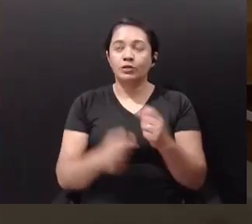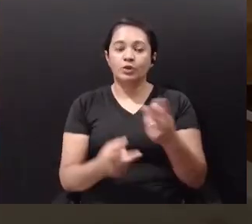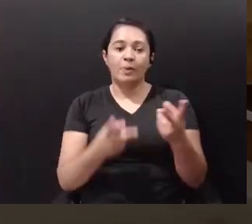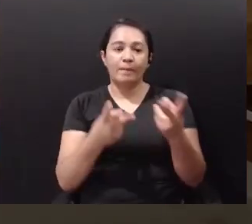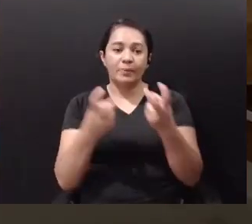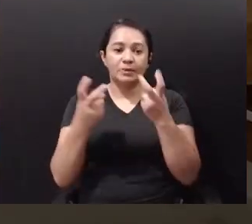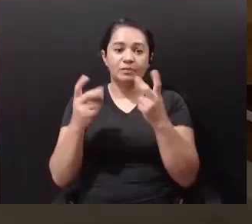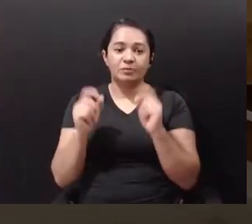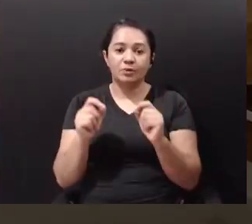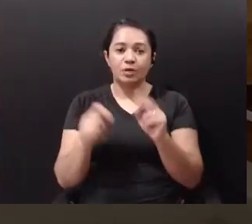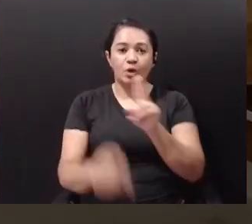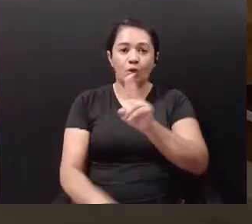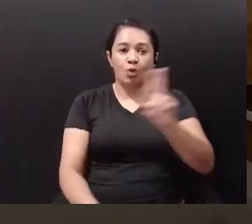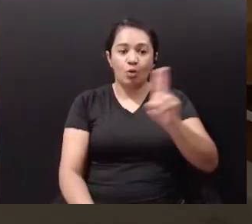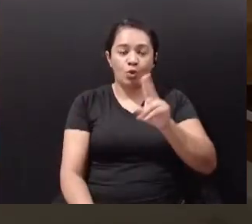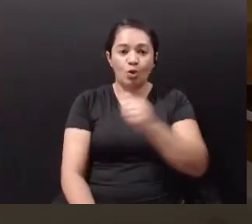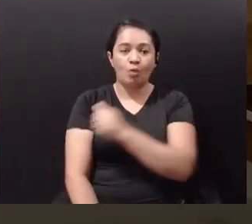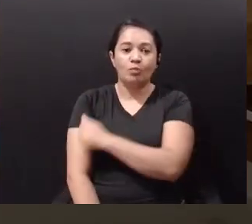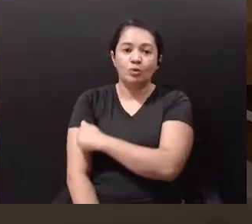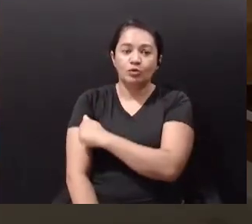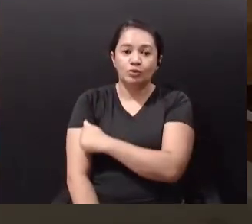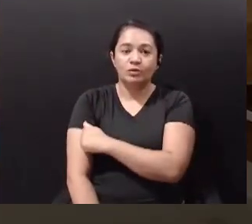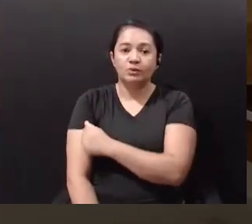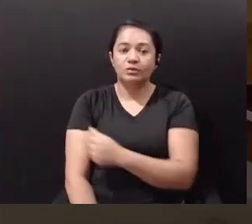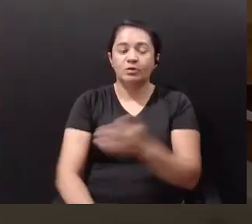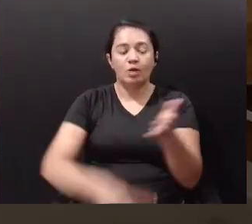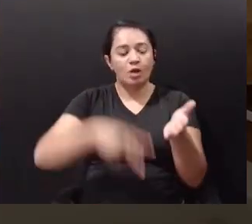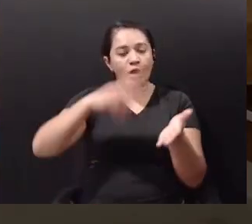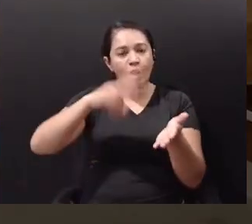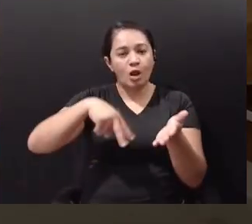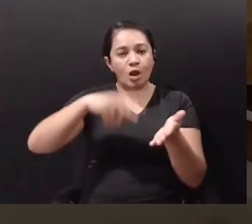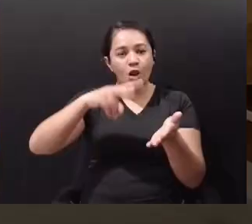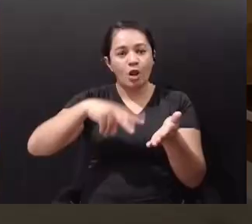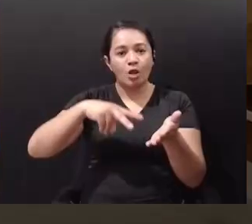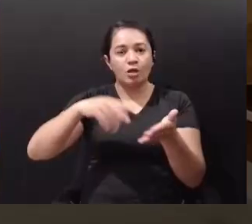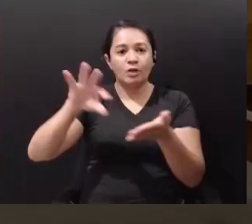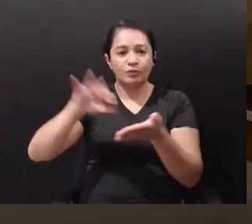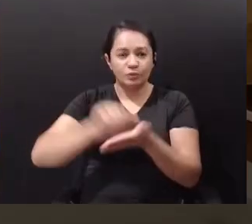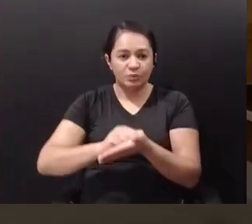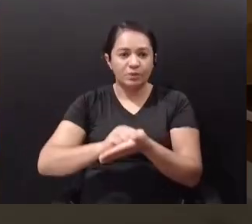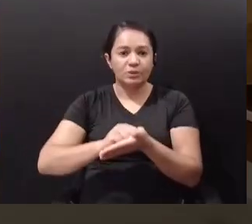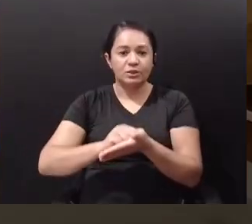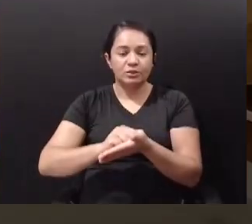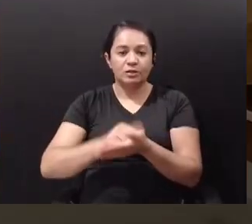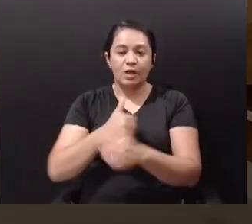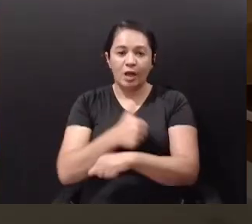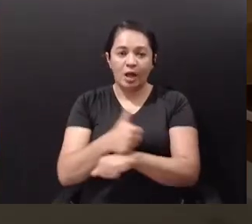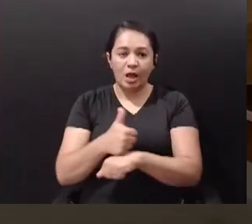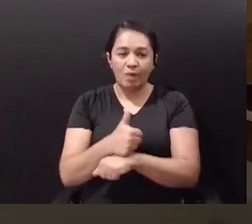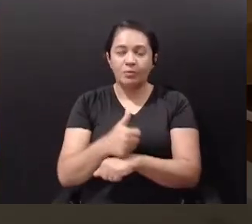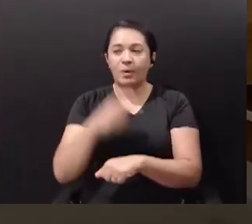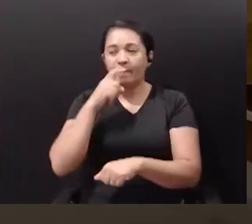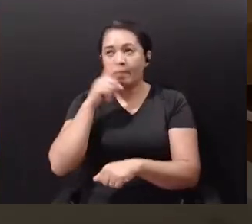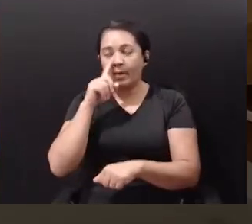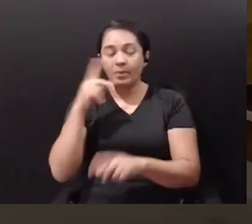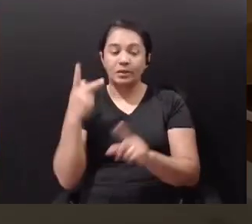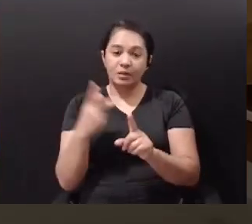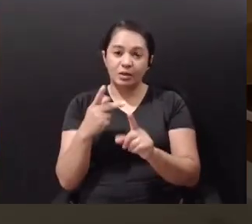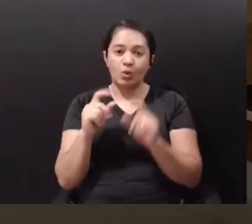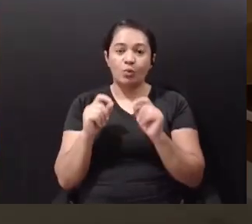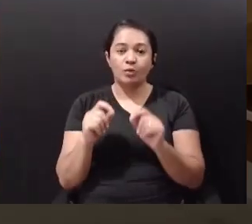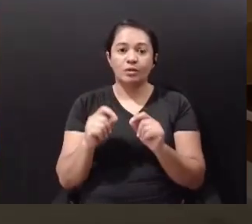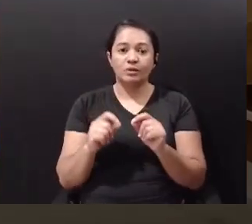dos alunos, pelos livros de matrícula, a profissão dos pais, é que há